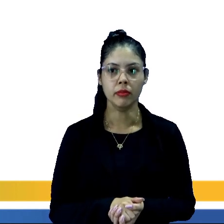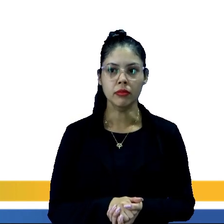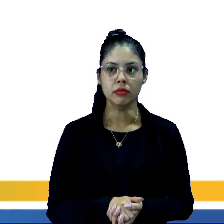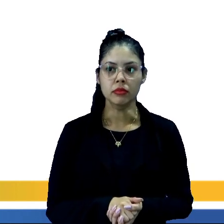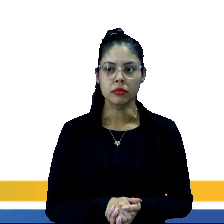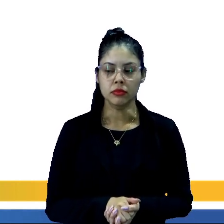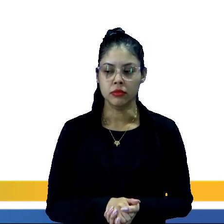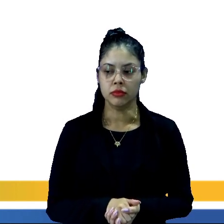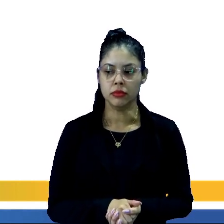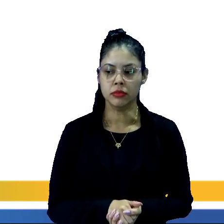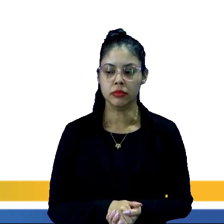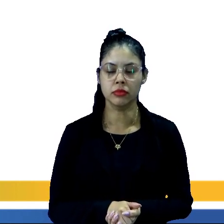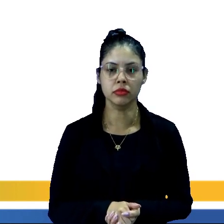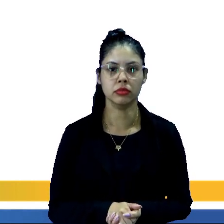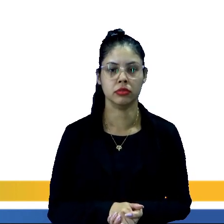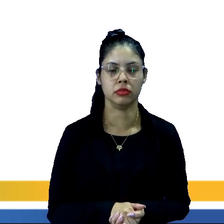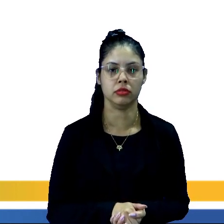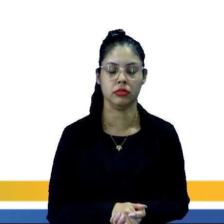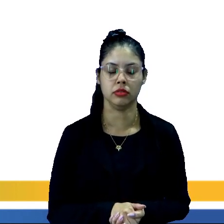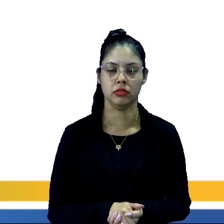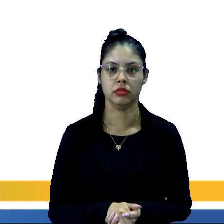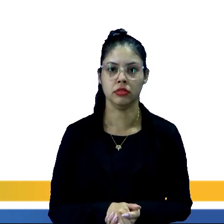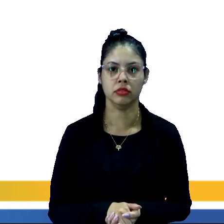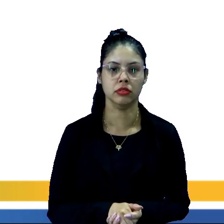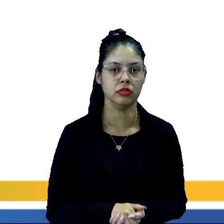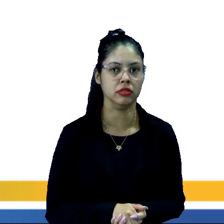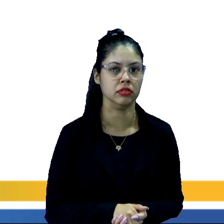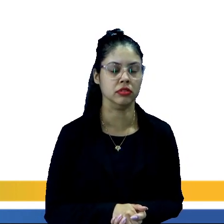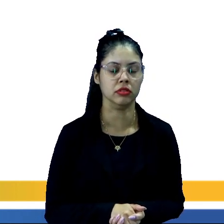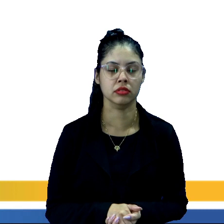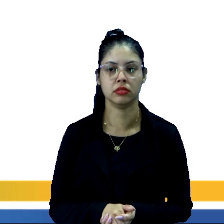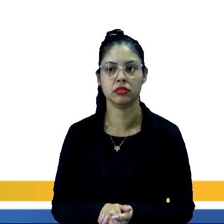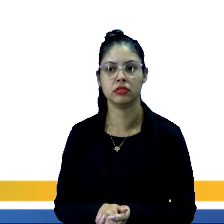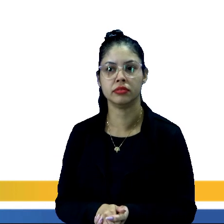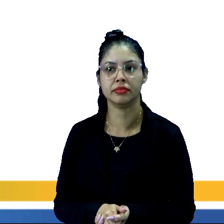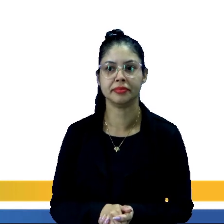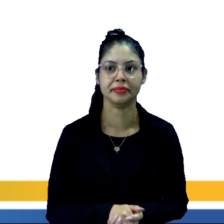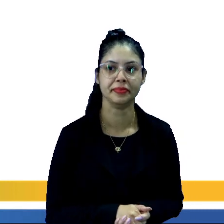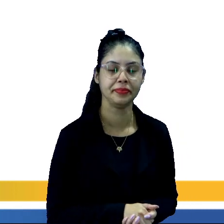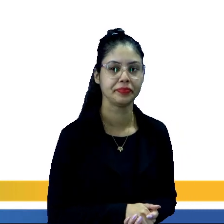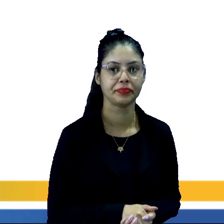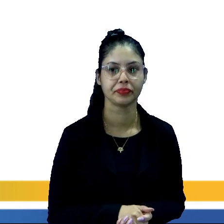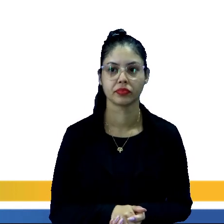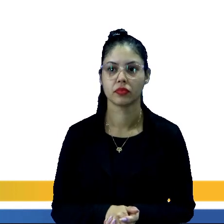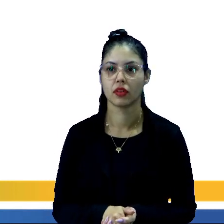han criticado el trabajo realizado, pues no están de acuerdo con nada